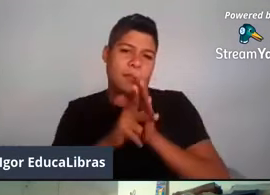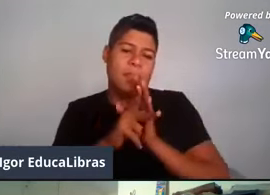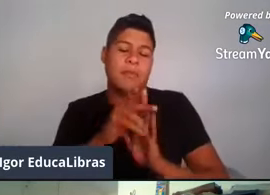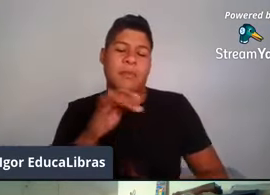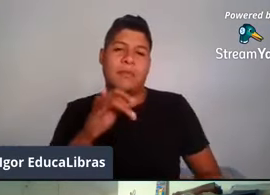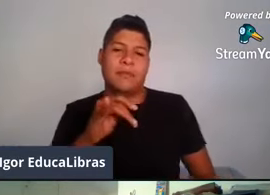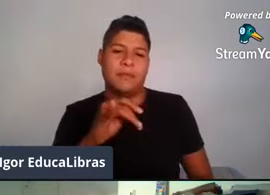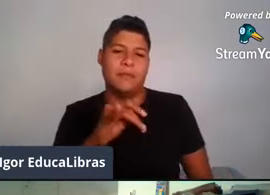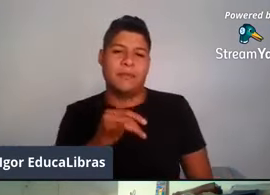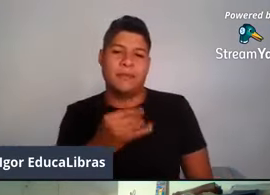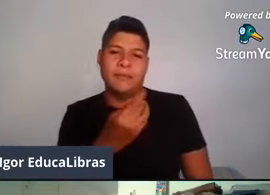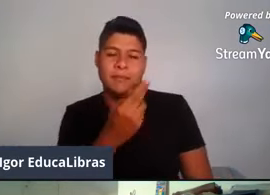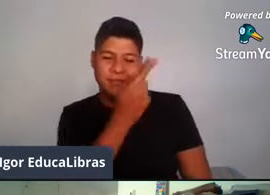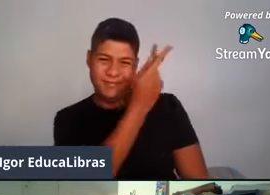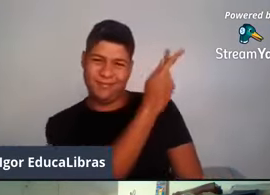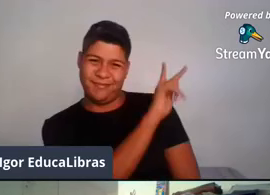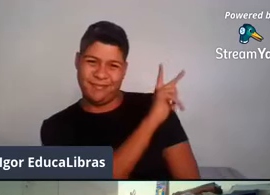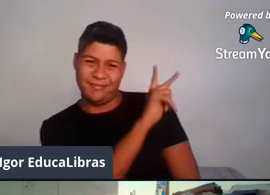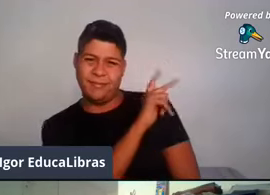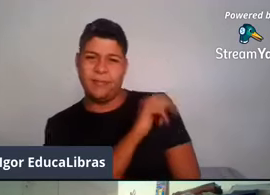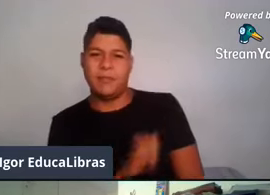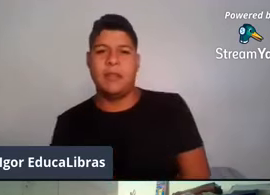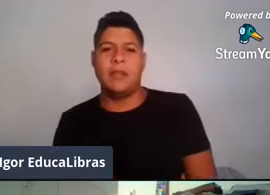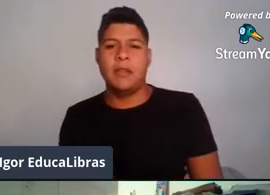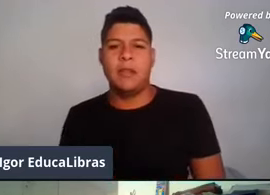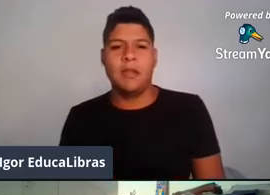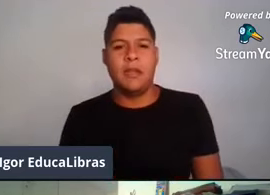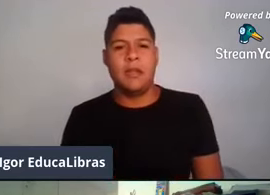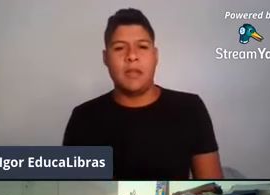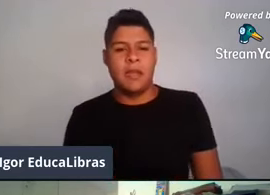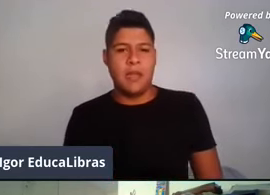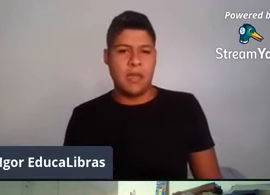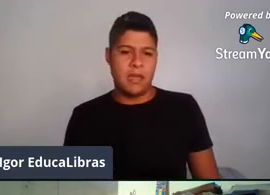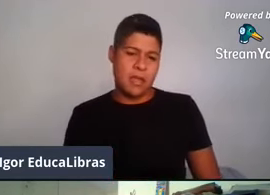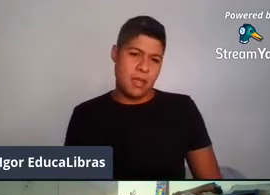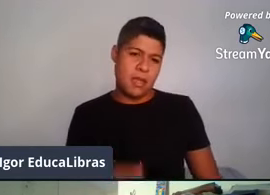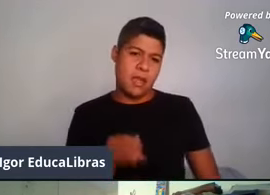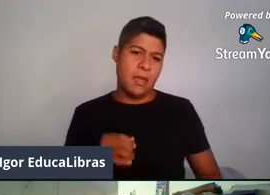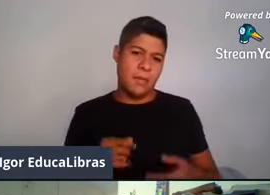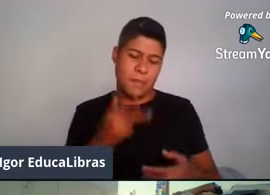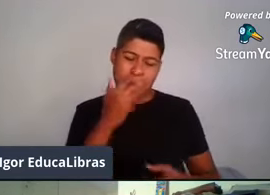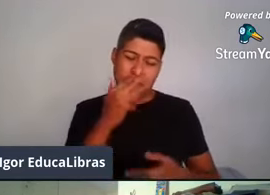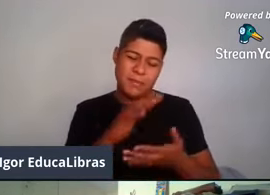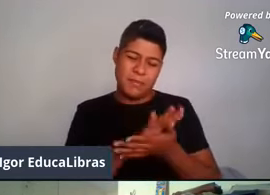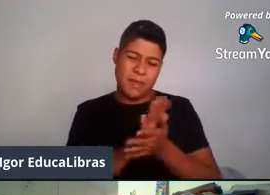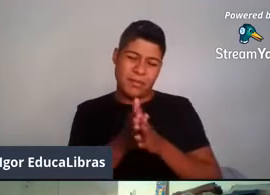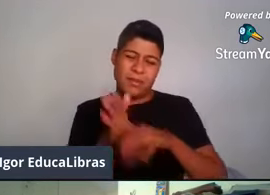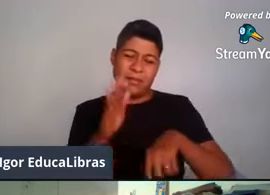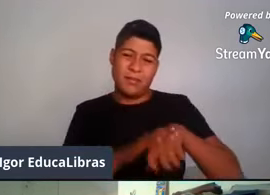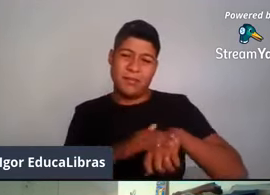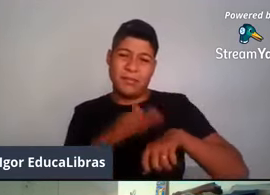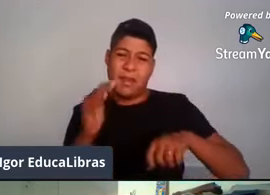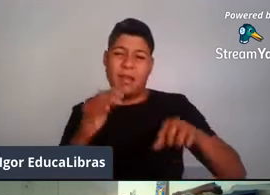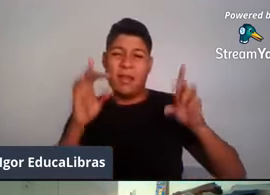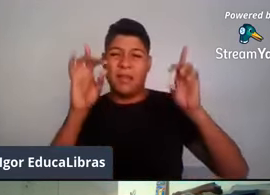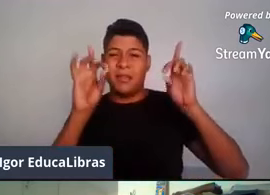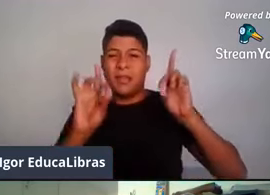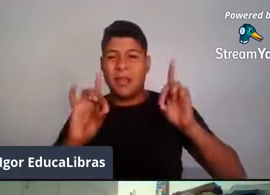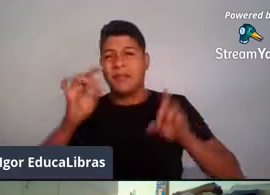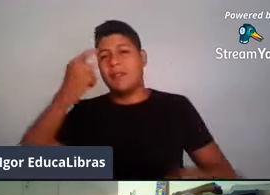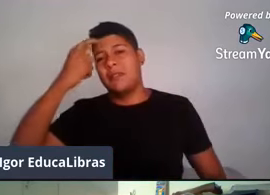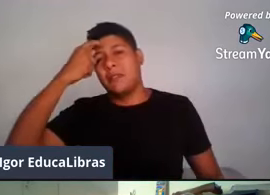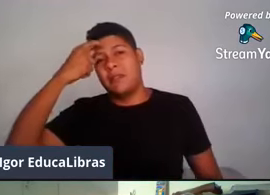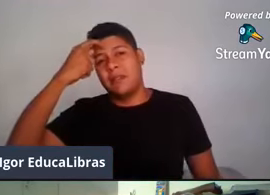que nós temos um retrocesso em termos de aumentar o preconceito, mas eu acho que ainda a deficiência intelectual